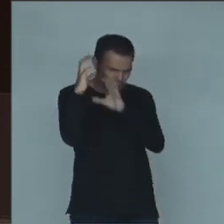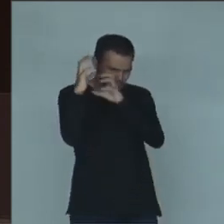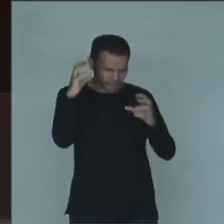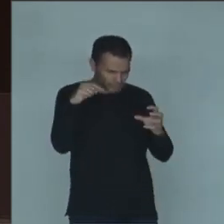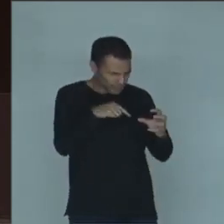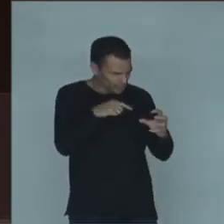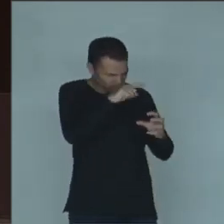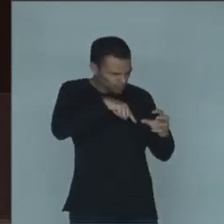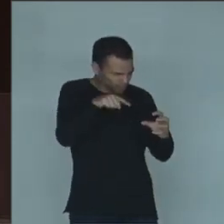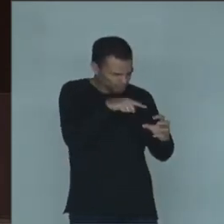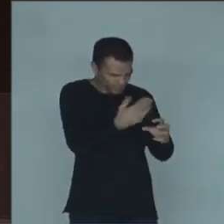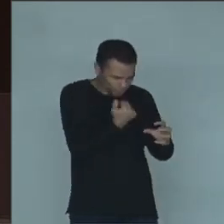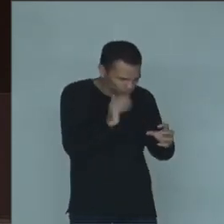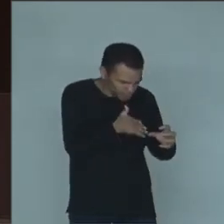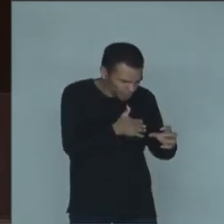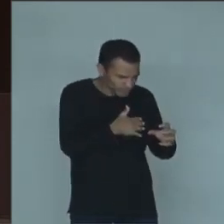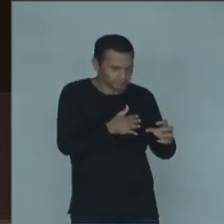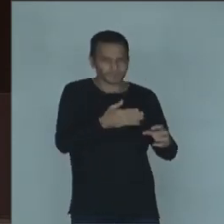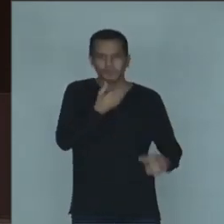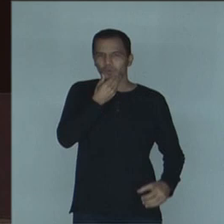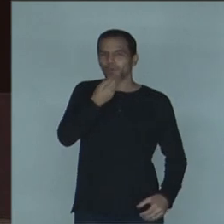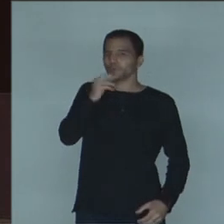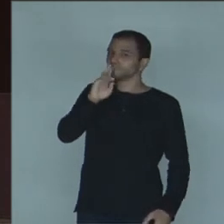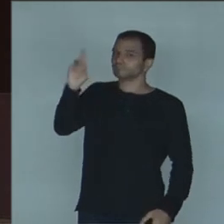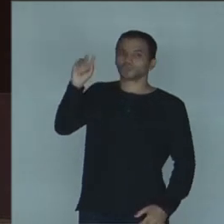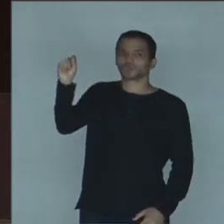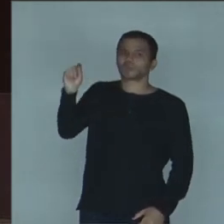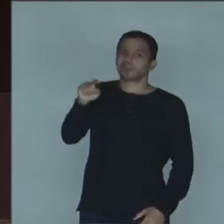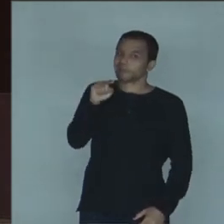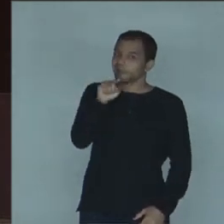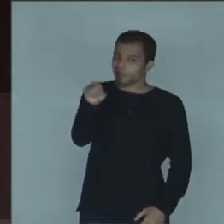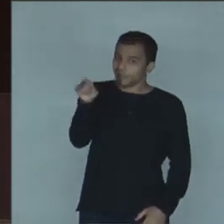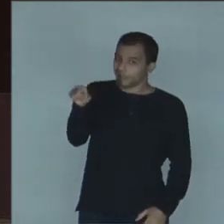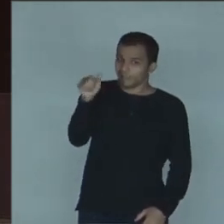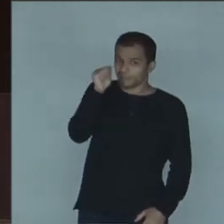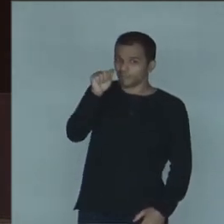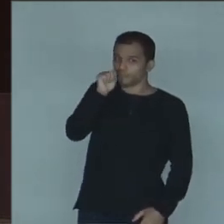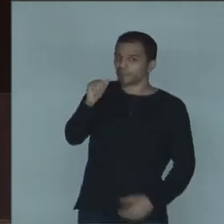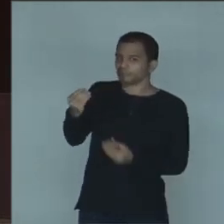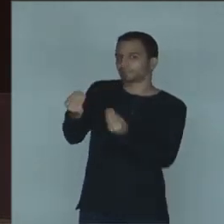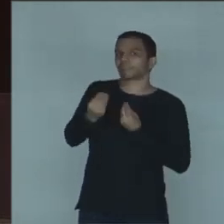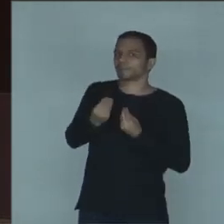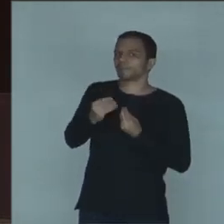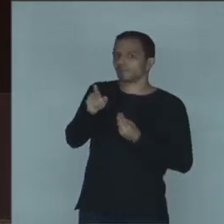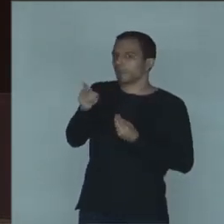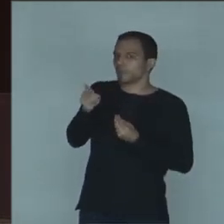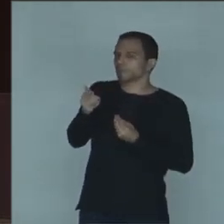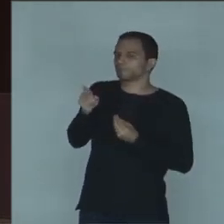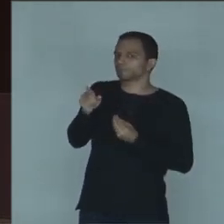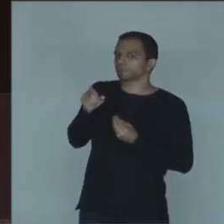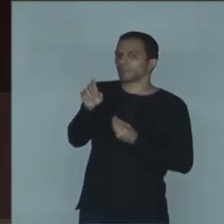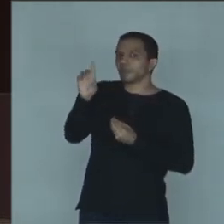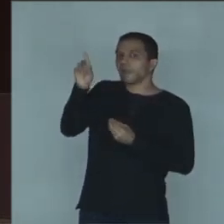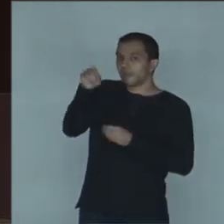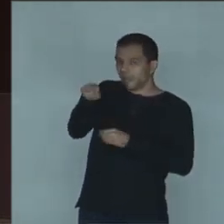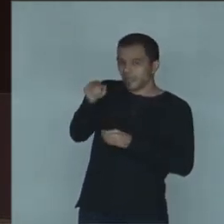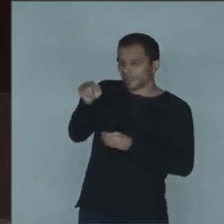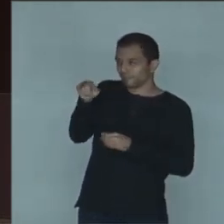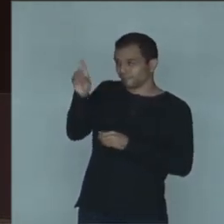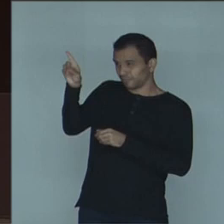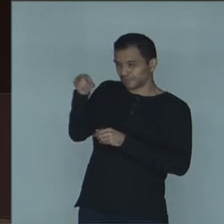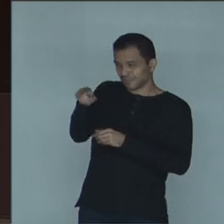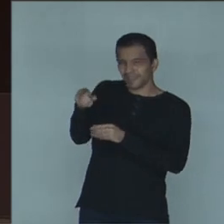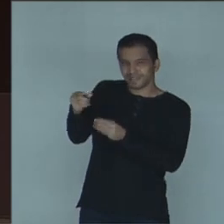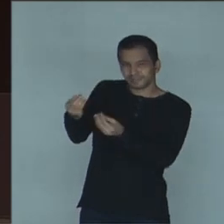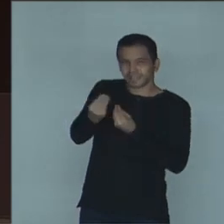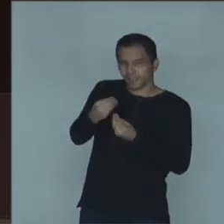Polly proíbe comer disse o homem foi a mulher que me deste por companheira que me deu do fruto